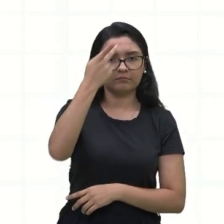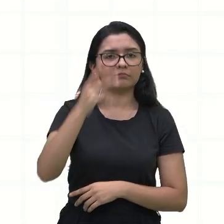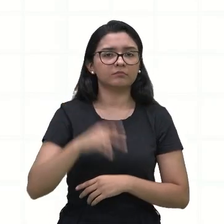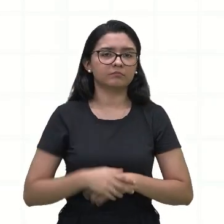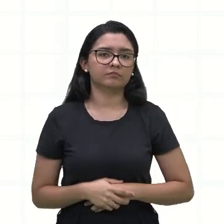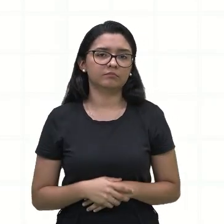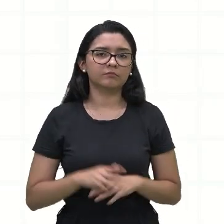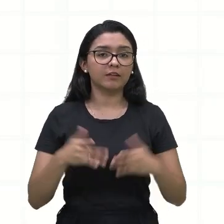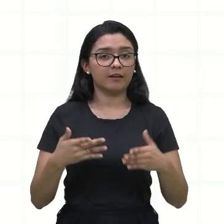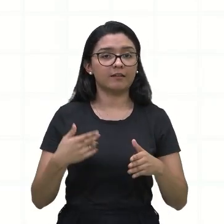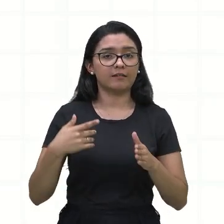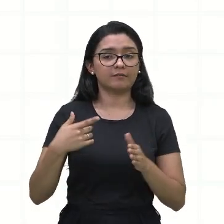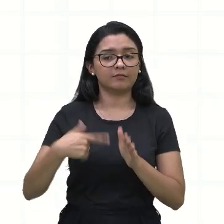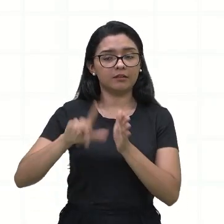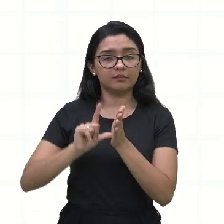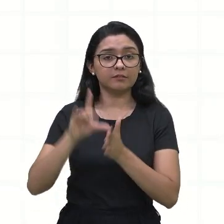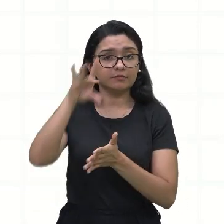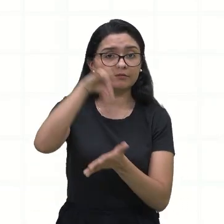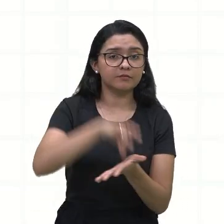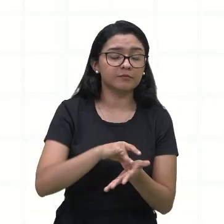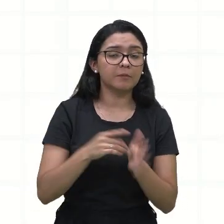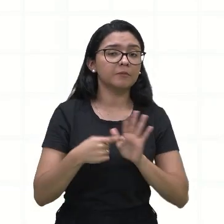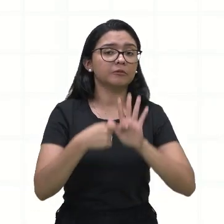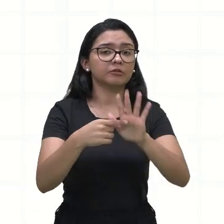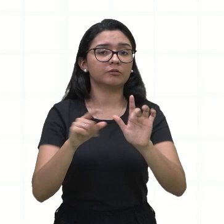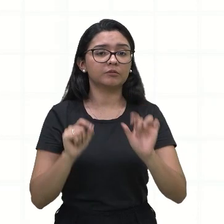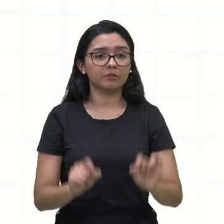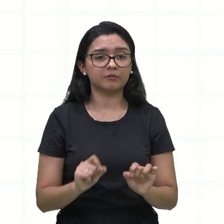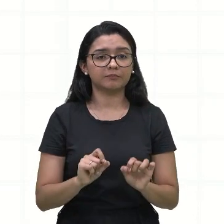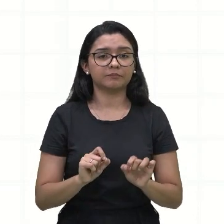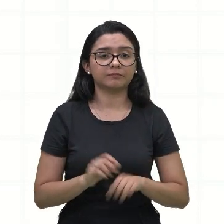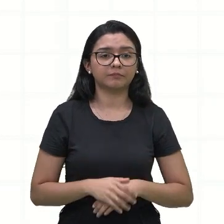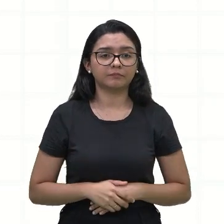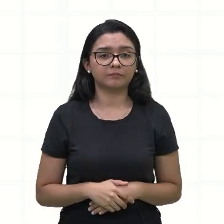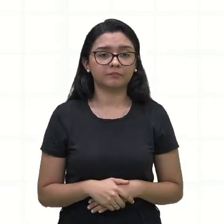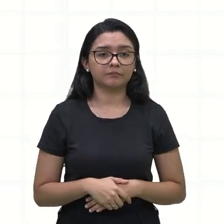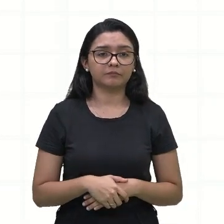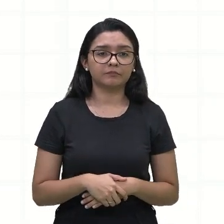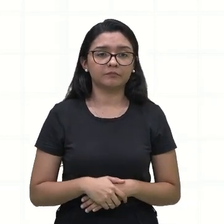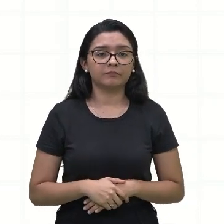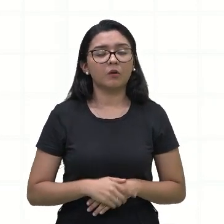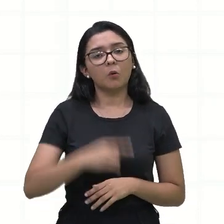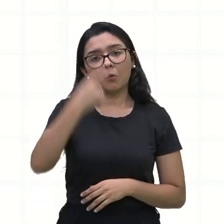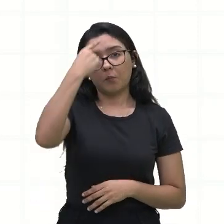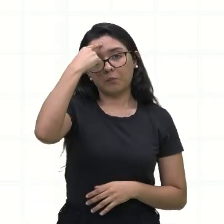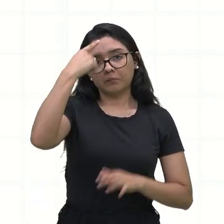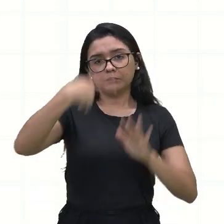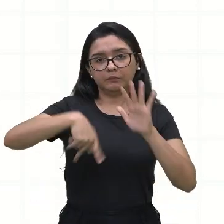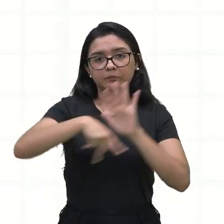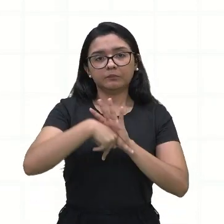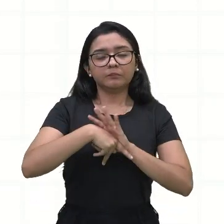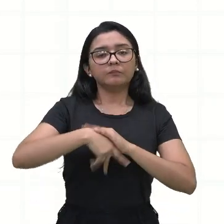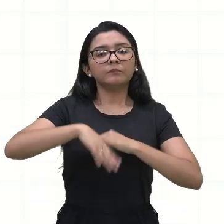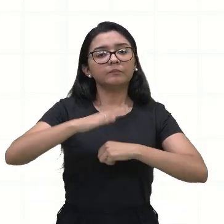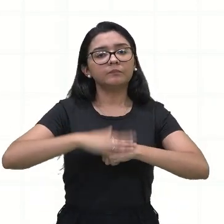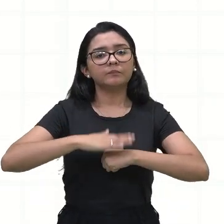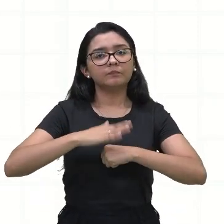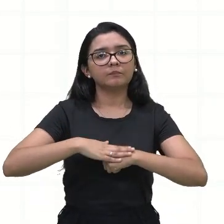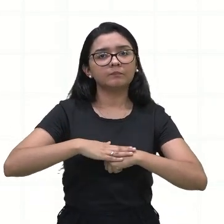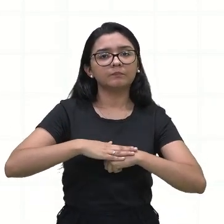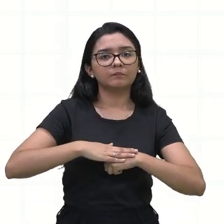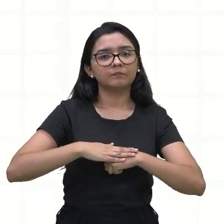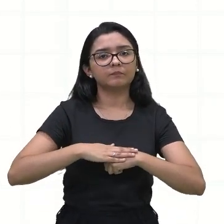que afirmou lá para indicar algo aqui, um pensamento que ele está indicando